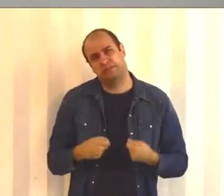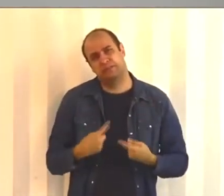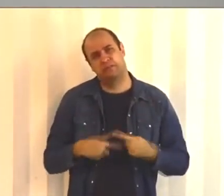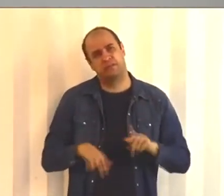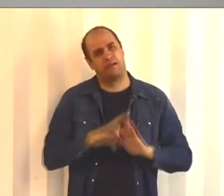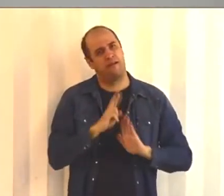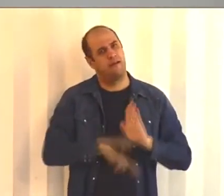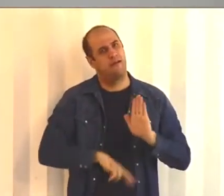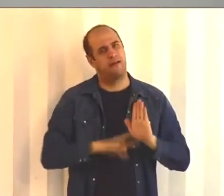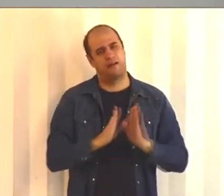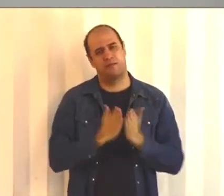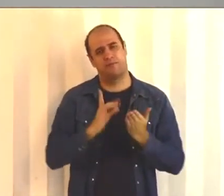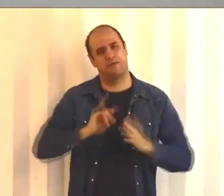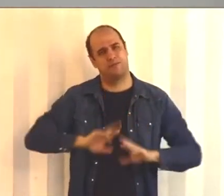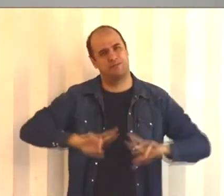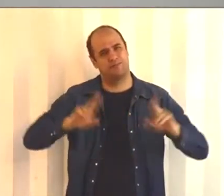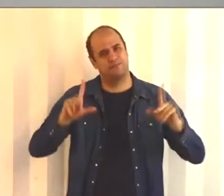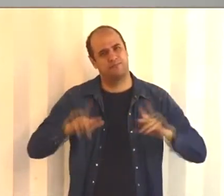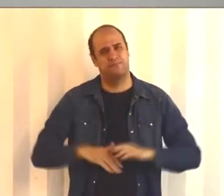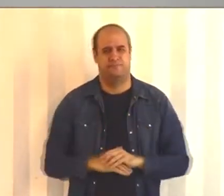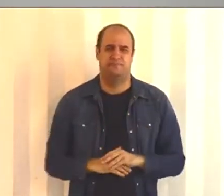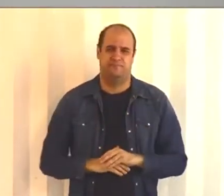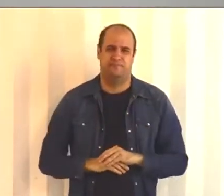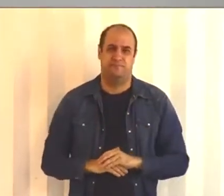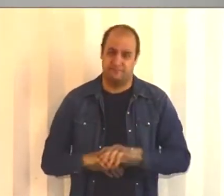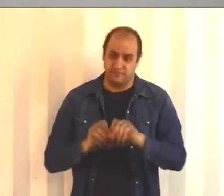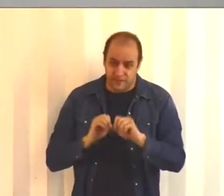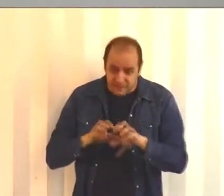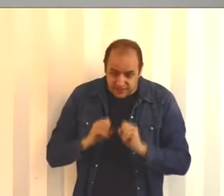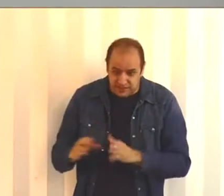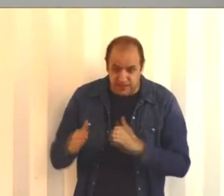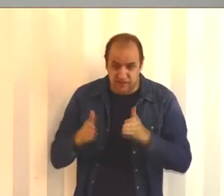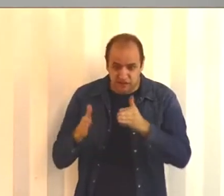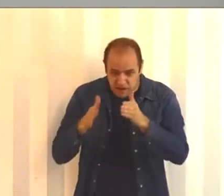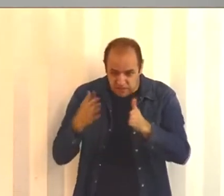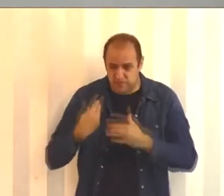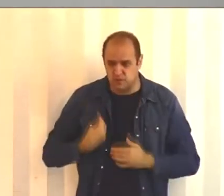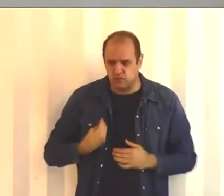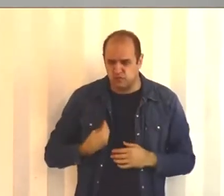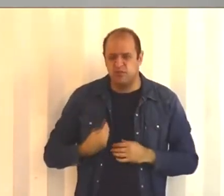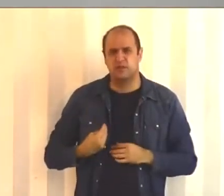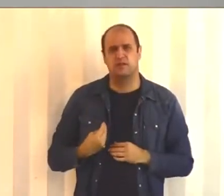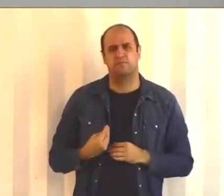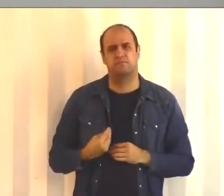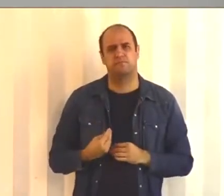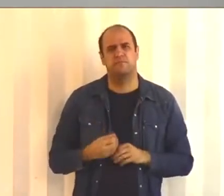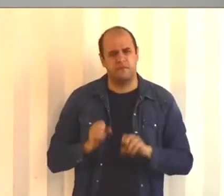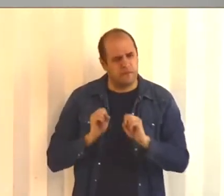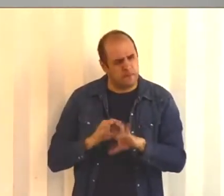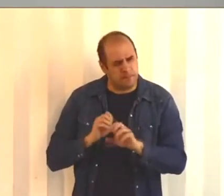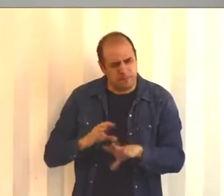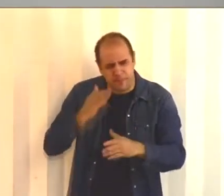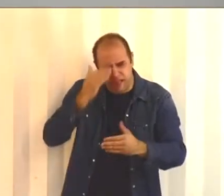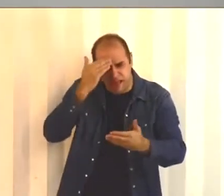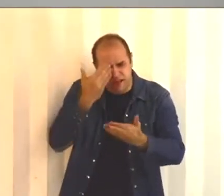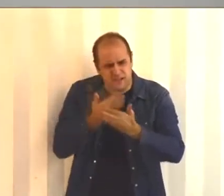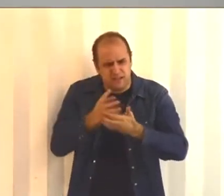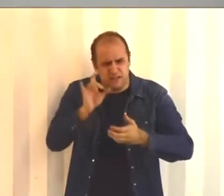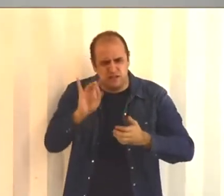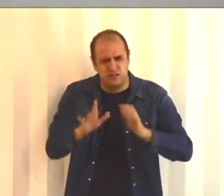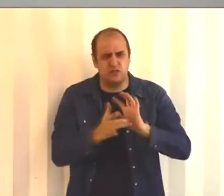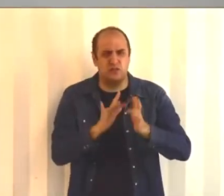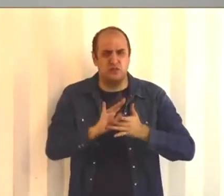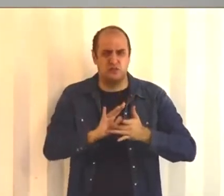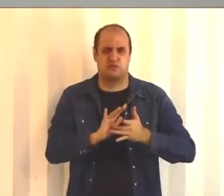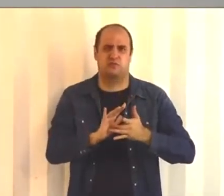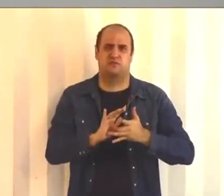a regra bíblica, não. Os pais ensinam os seus filhos no caminho que eles devem andar bem cedo, ensinam os seus filhos a crerem somente em Jesus